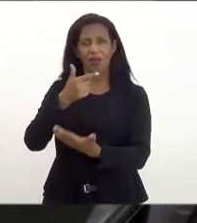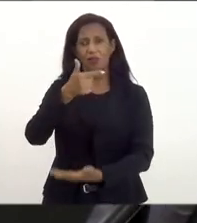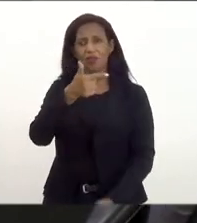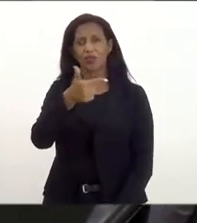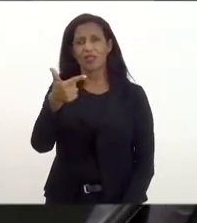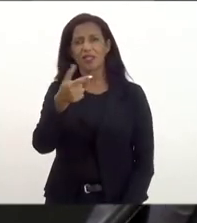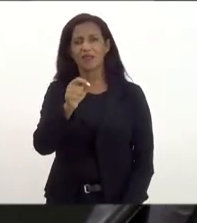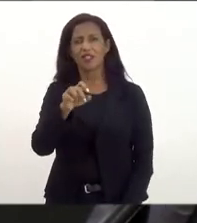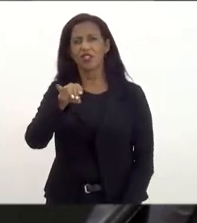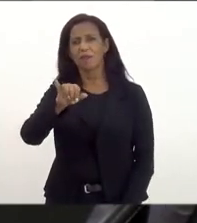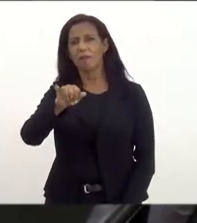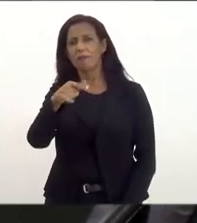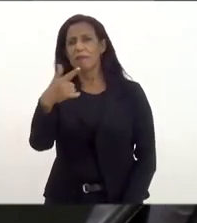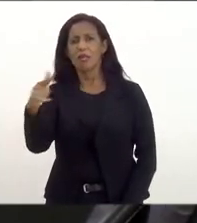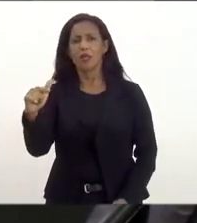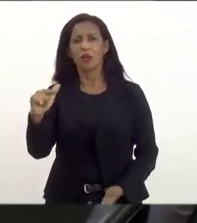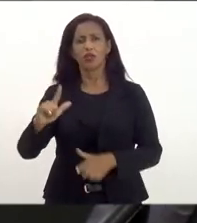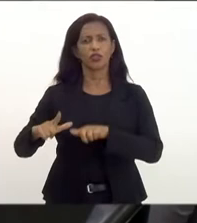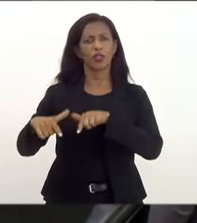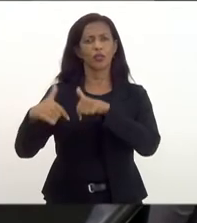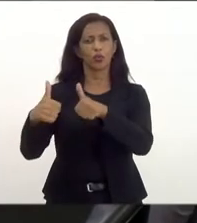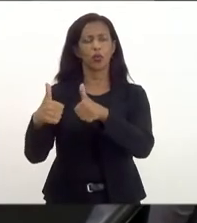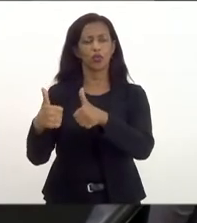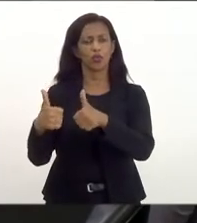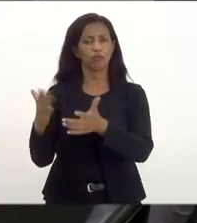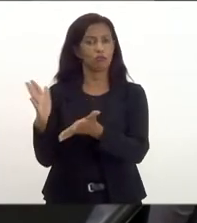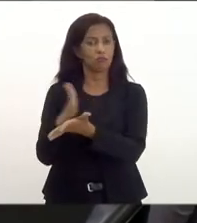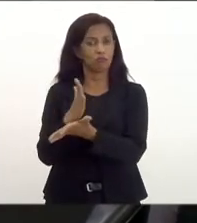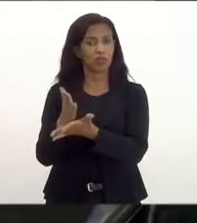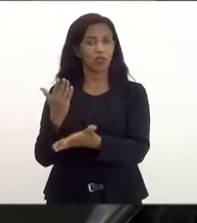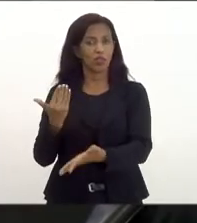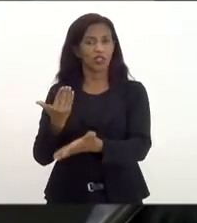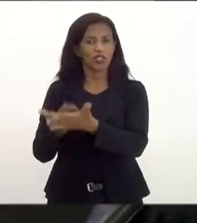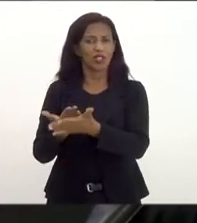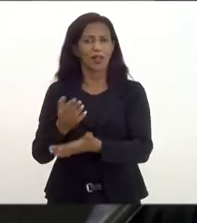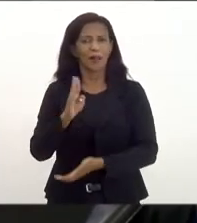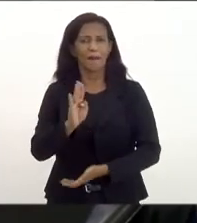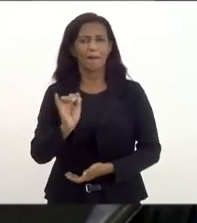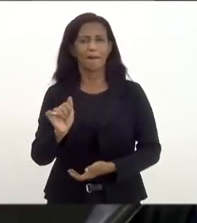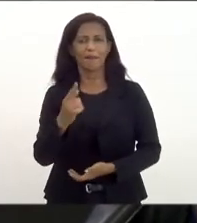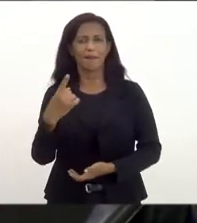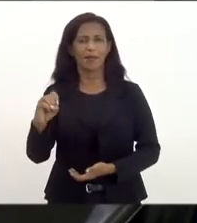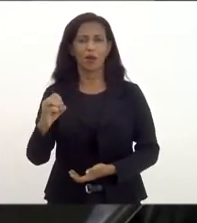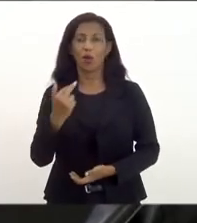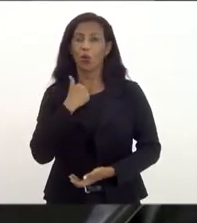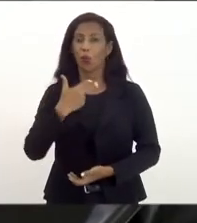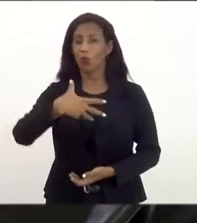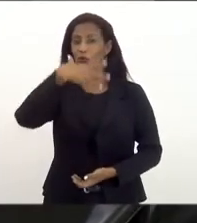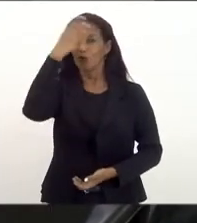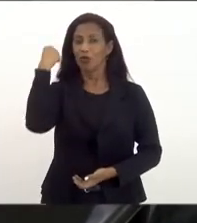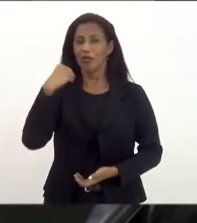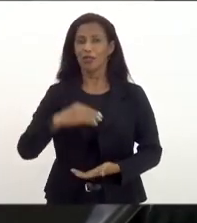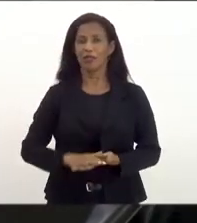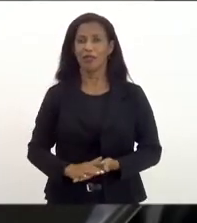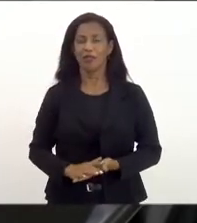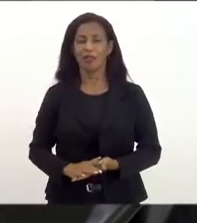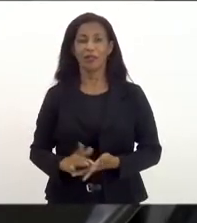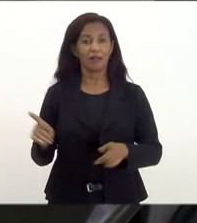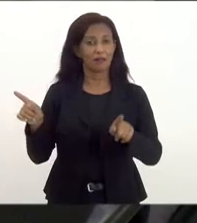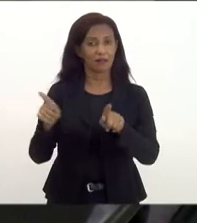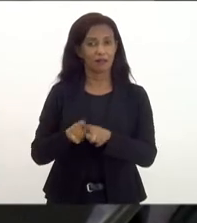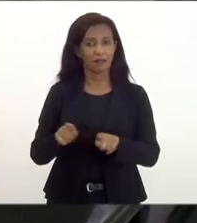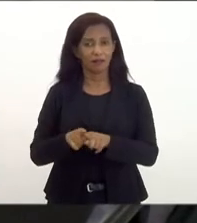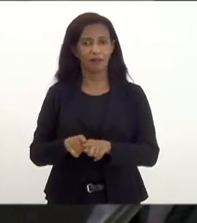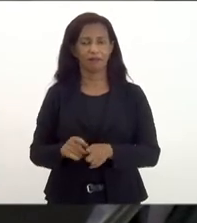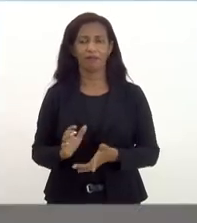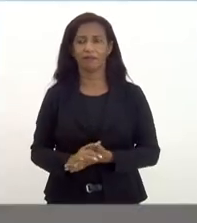220 milhões de ações em alguns casos chegam a bilhões a gente não pode esquecer que além